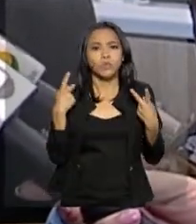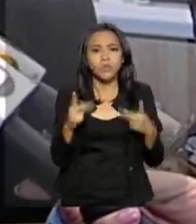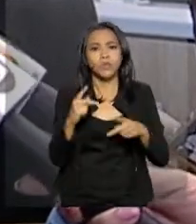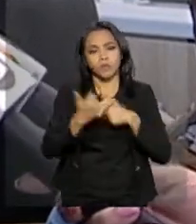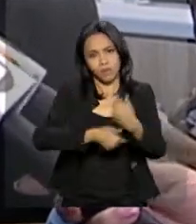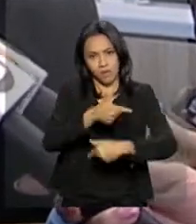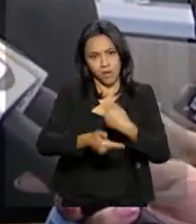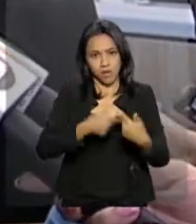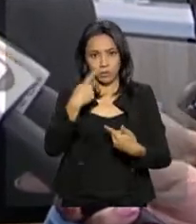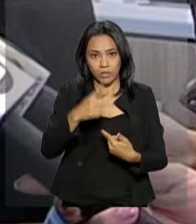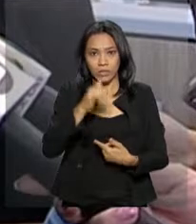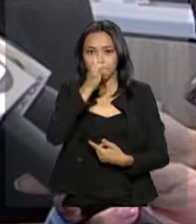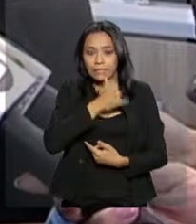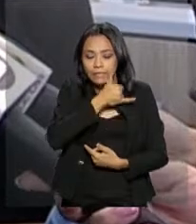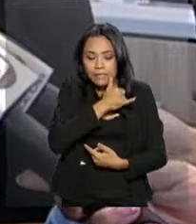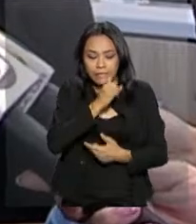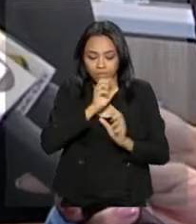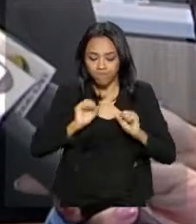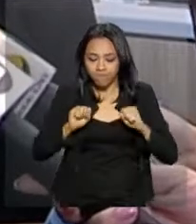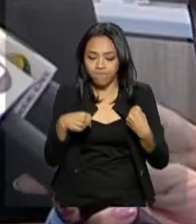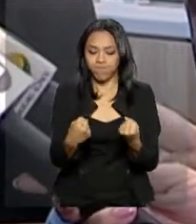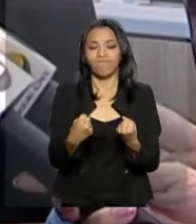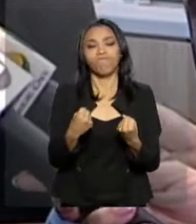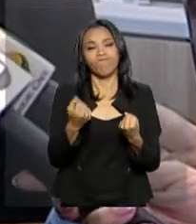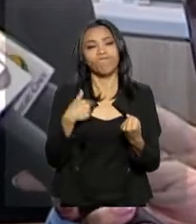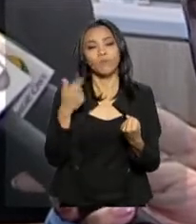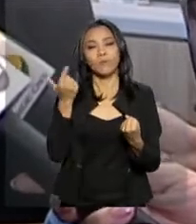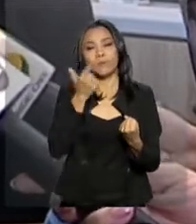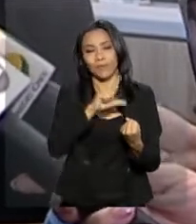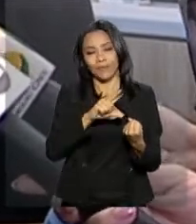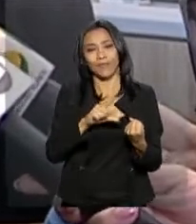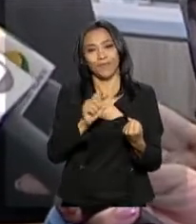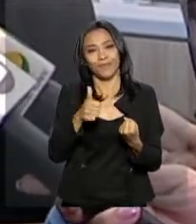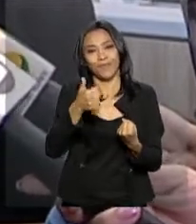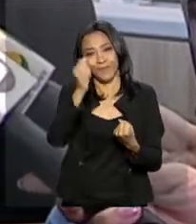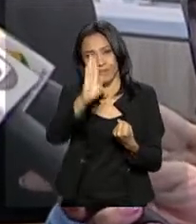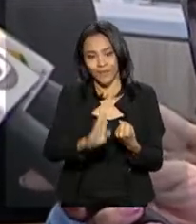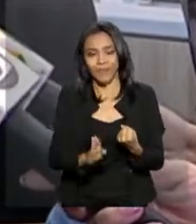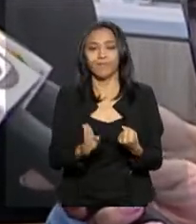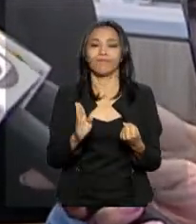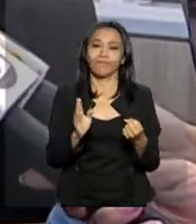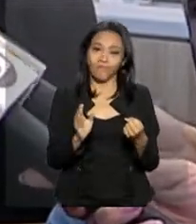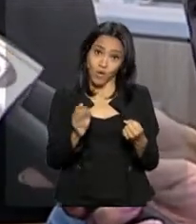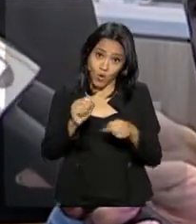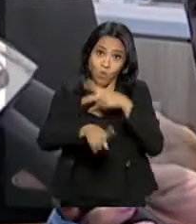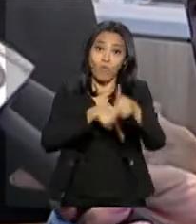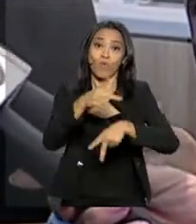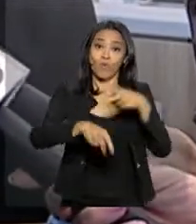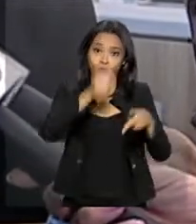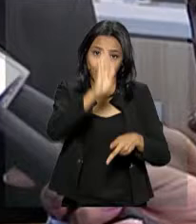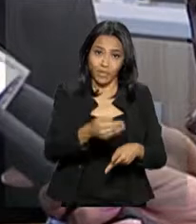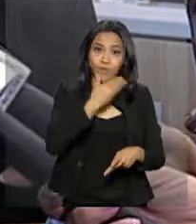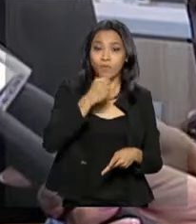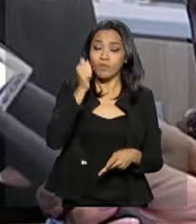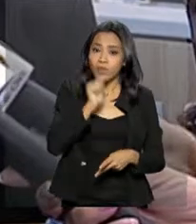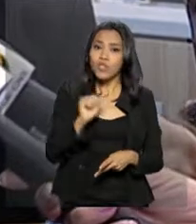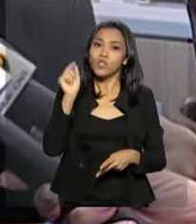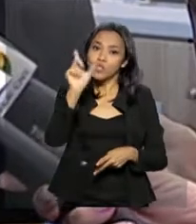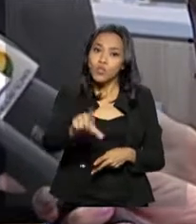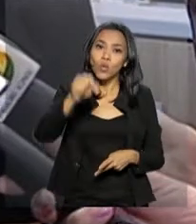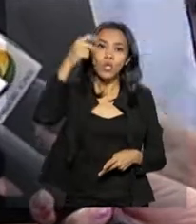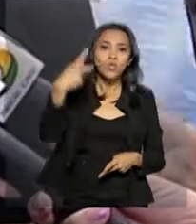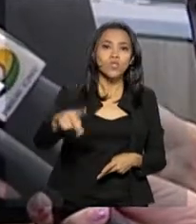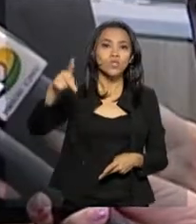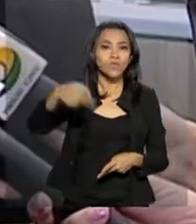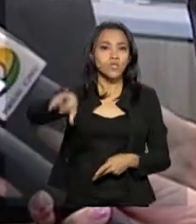com seu sacrifício com a sua dedicação possibilitaram que o brasil pudesse os brasileiros e brasileiras escolherem os